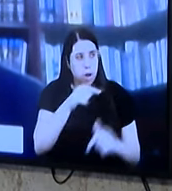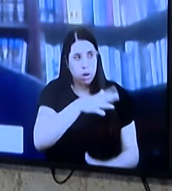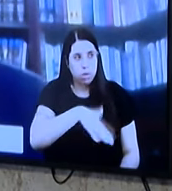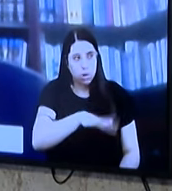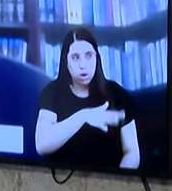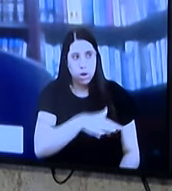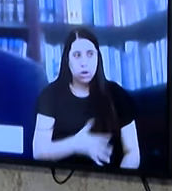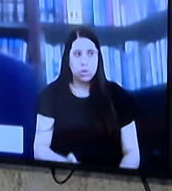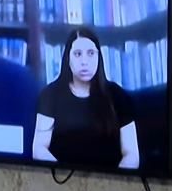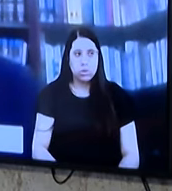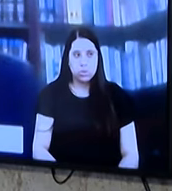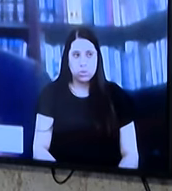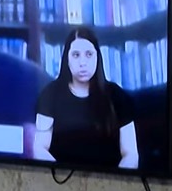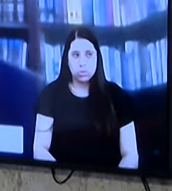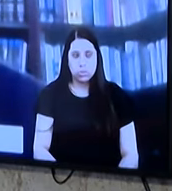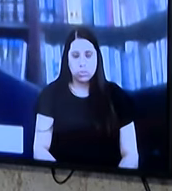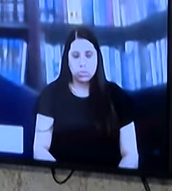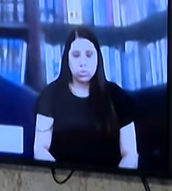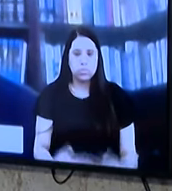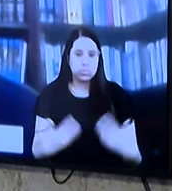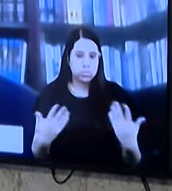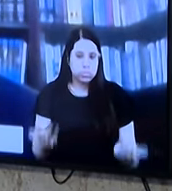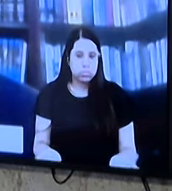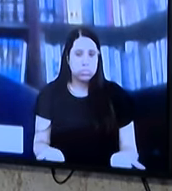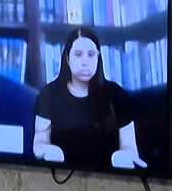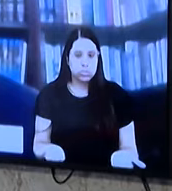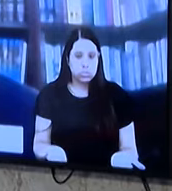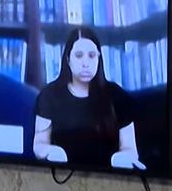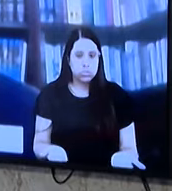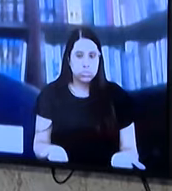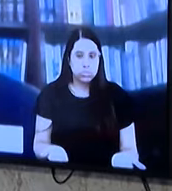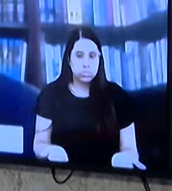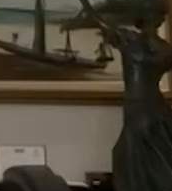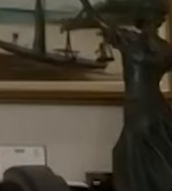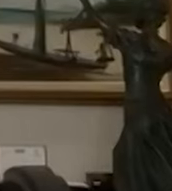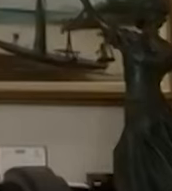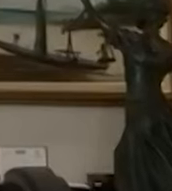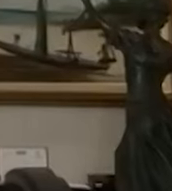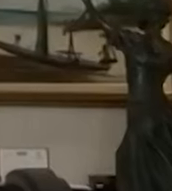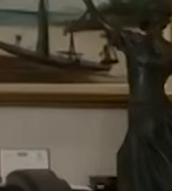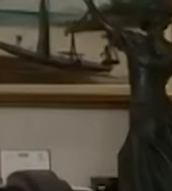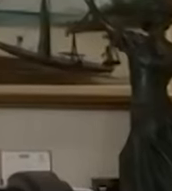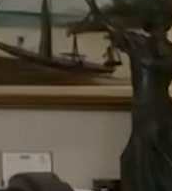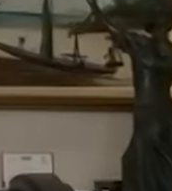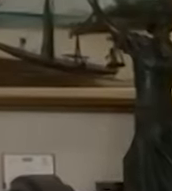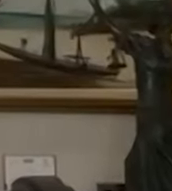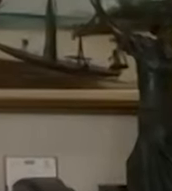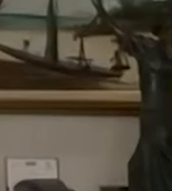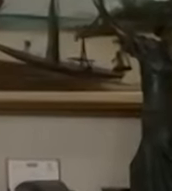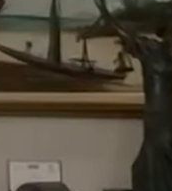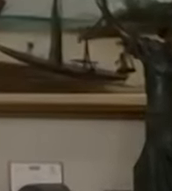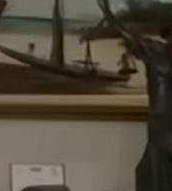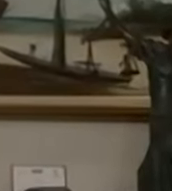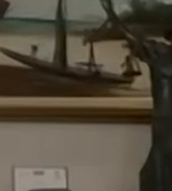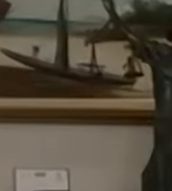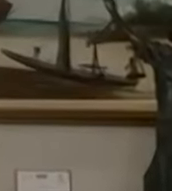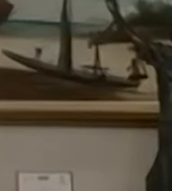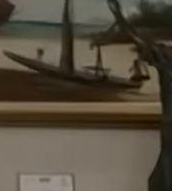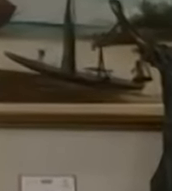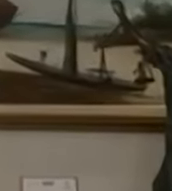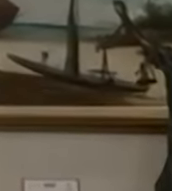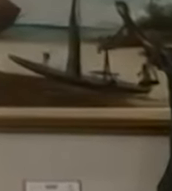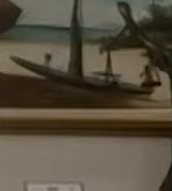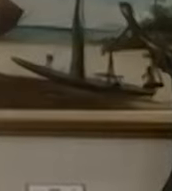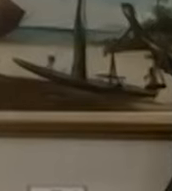troca né do do aparelho cobrando esse custo que não era previsto essa advogada especialista em Direito do Consumidor